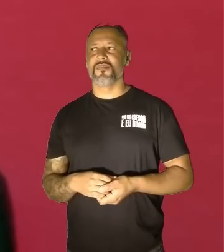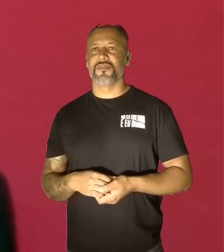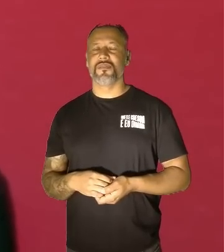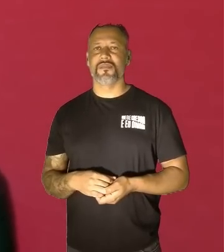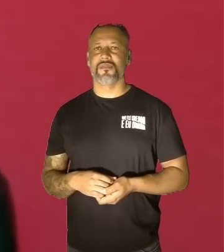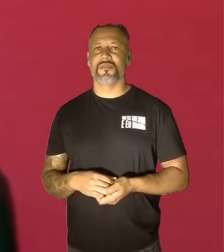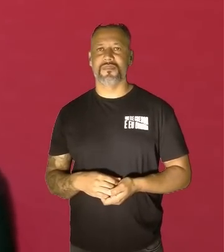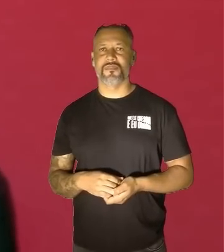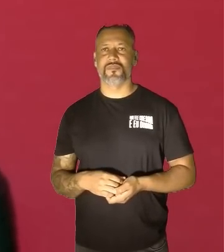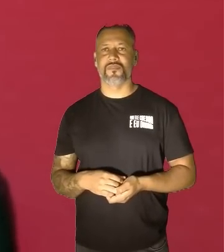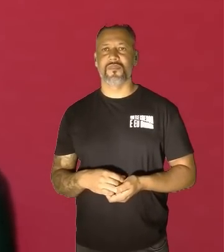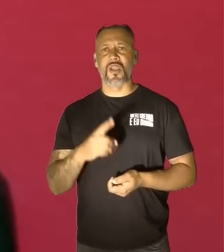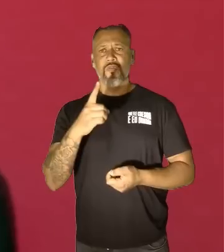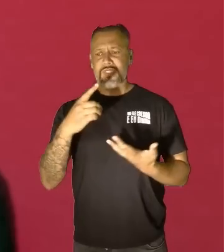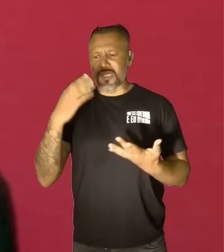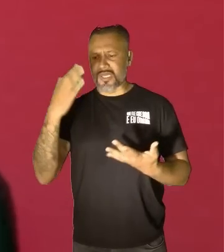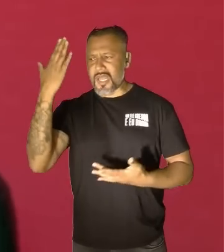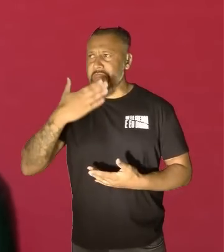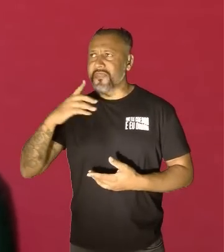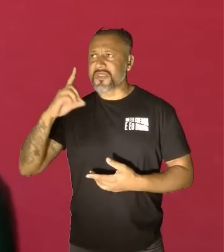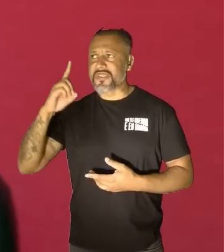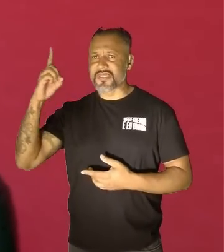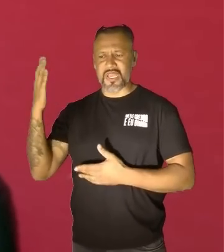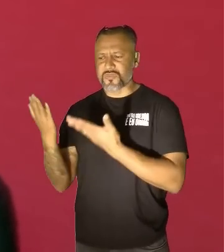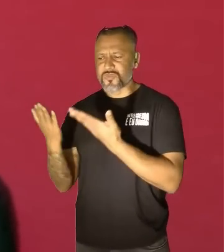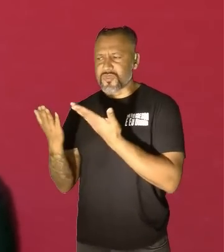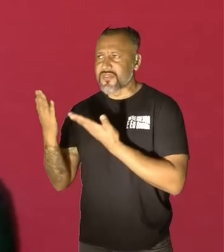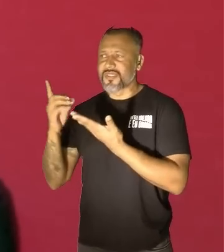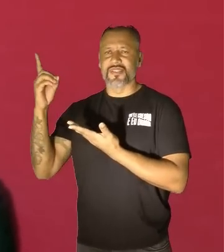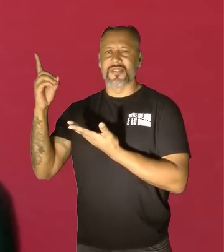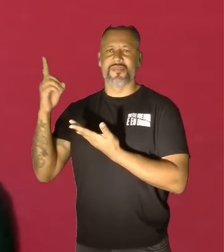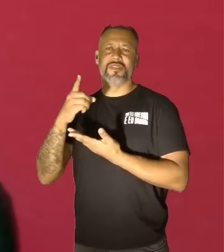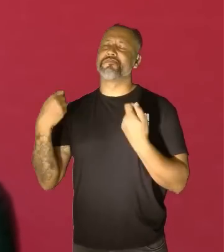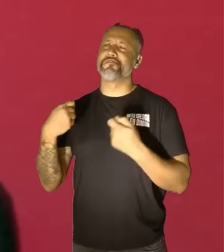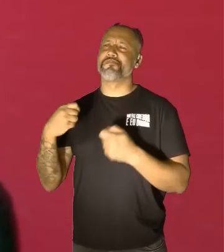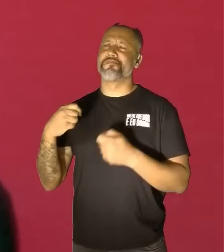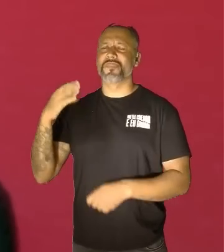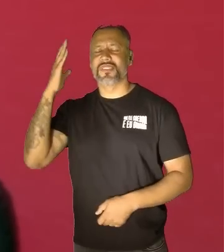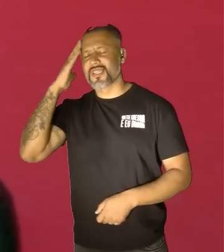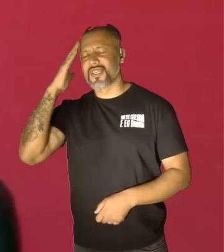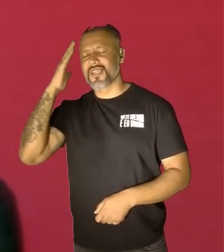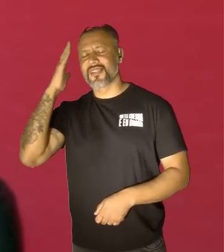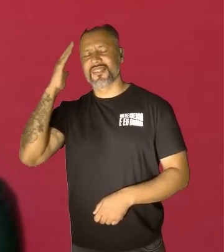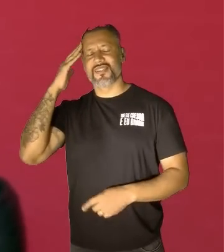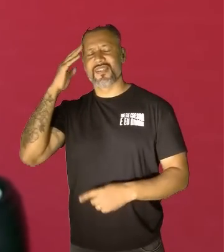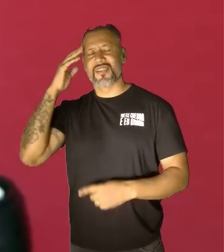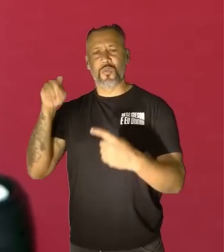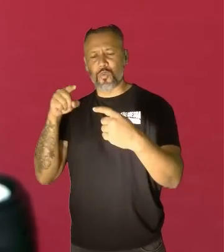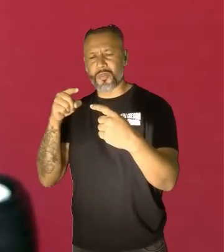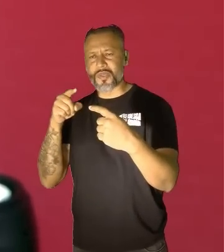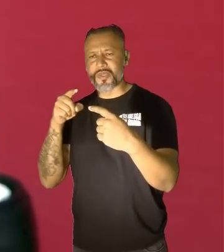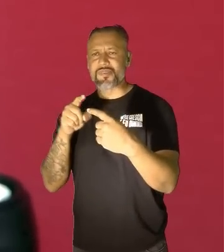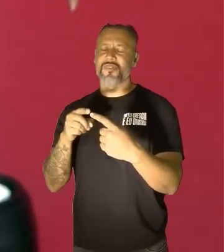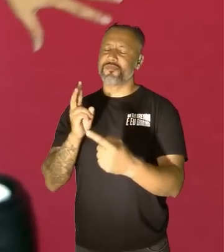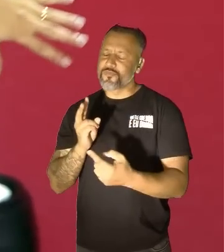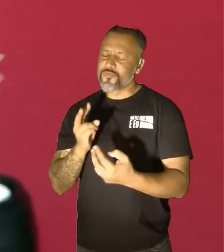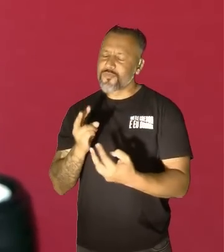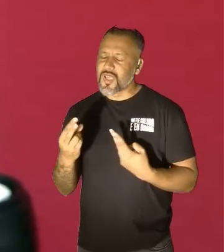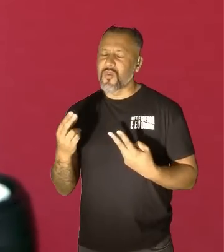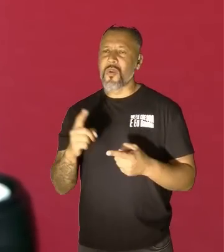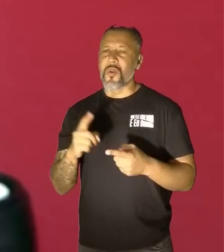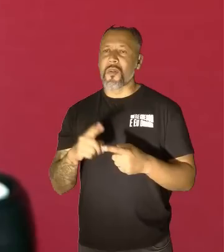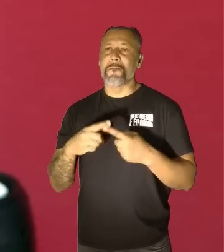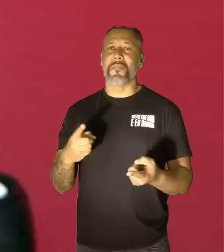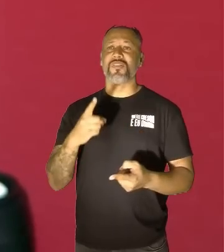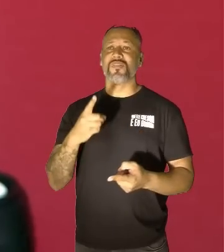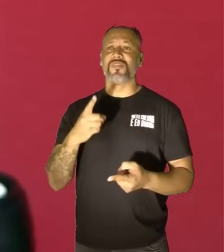Deus, você nunca vai ter dificuldade para entender que o plano é o mesmo, o destino é o mesmo, mas ao longo do tempo ele vai trocando as roupas.